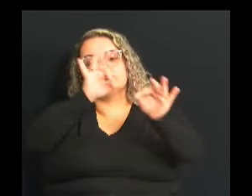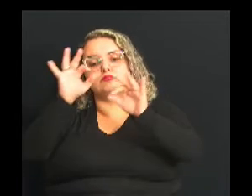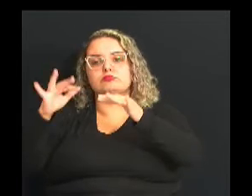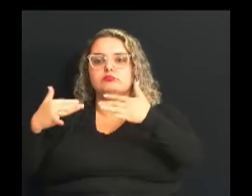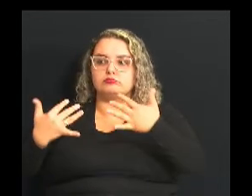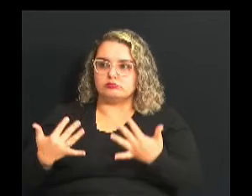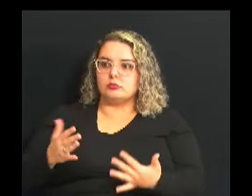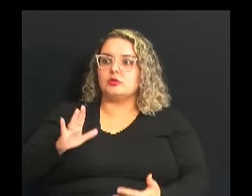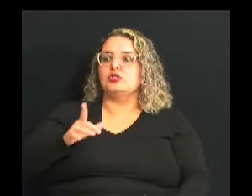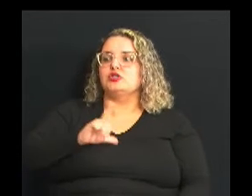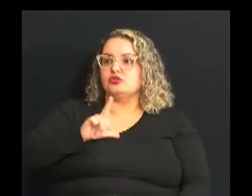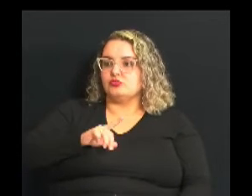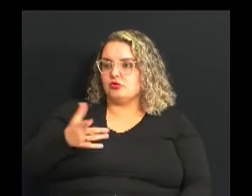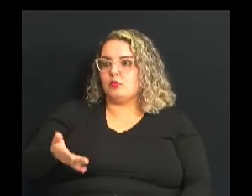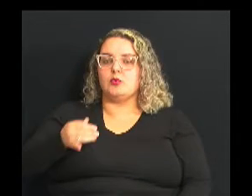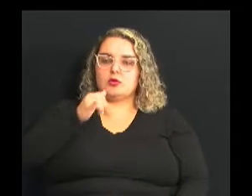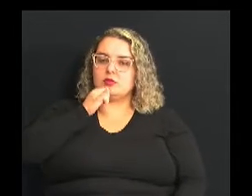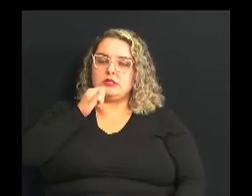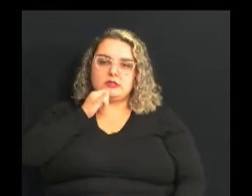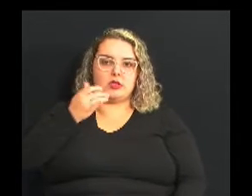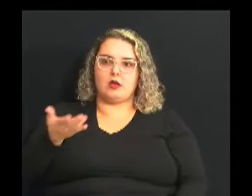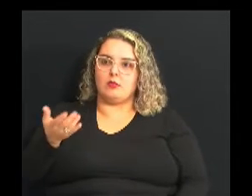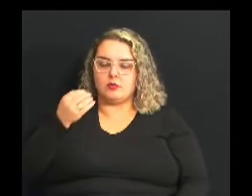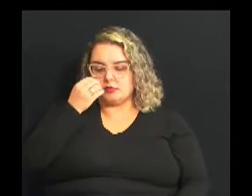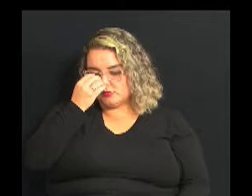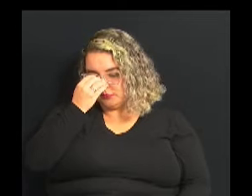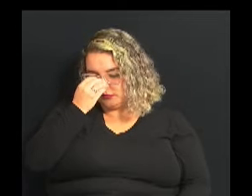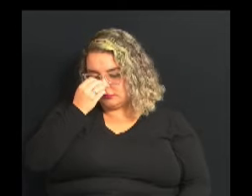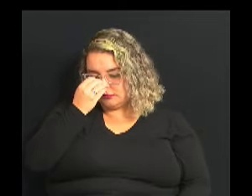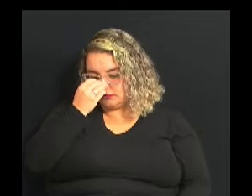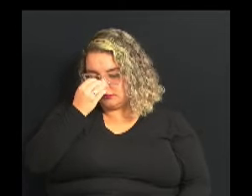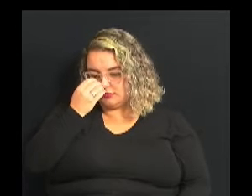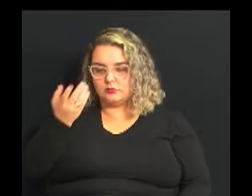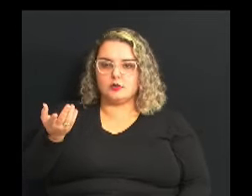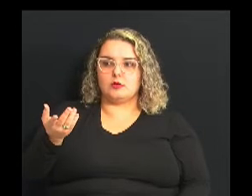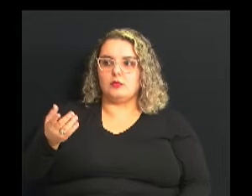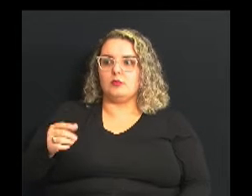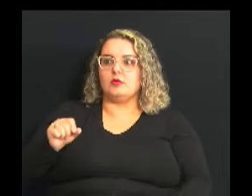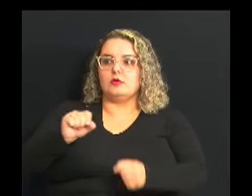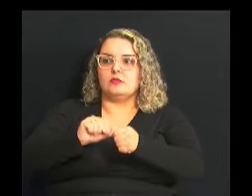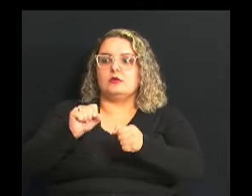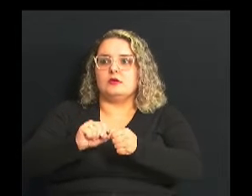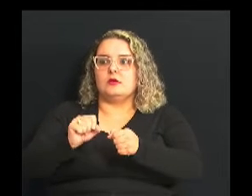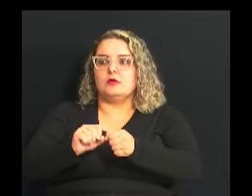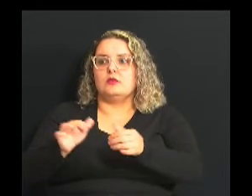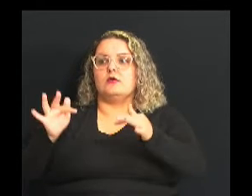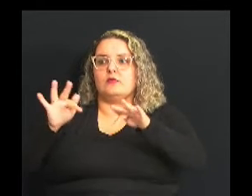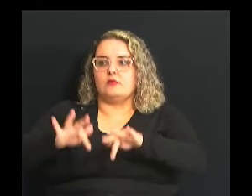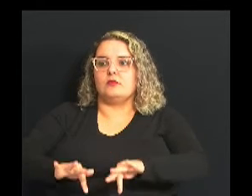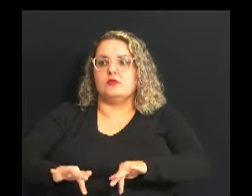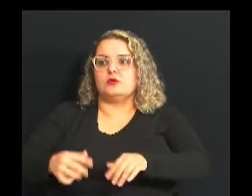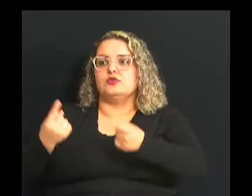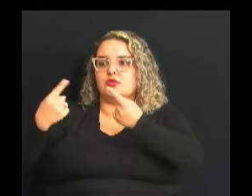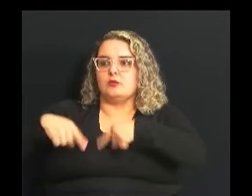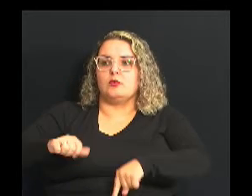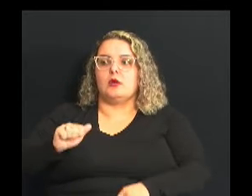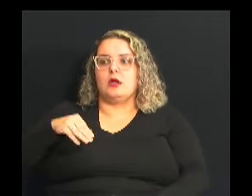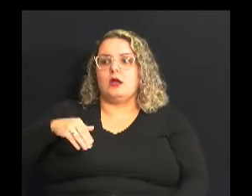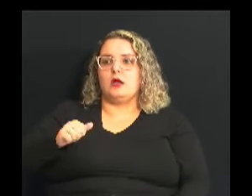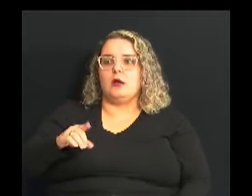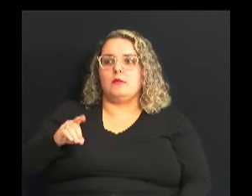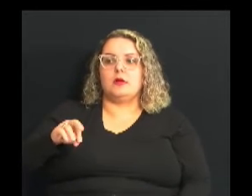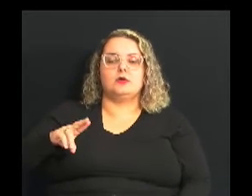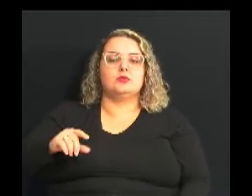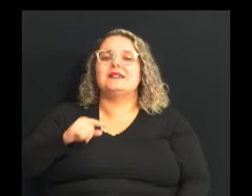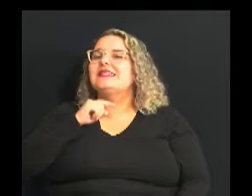tivemos casos aqui, por exemplo, eu vou pegar uma transmissão que nós fizemos de uma final de campeonato amador, que ninguém transmite. Esse é um